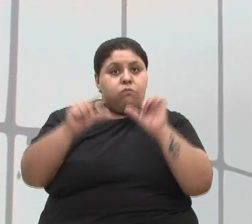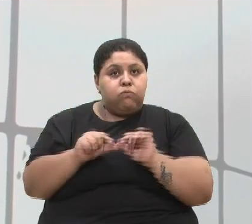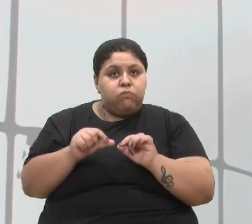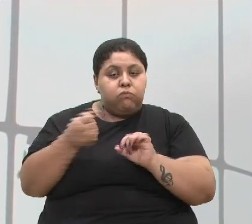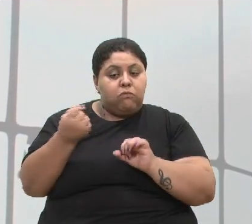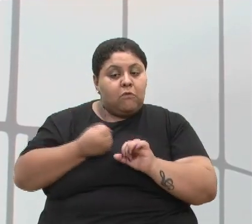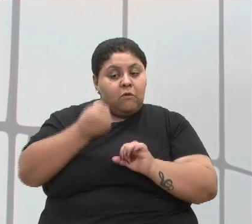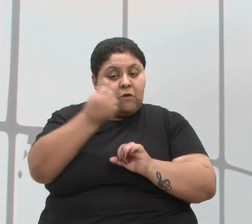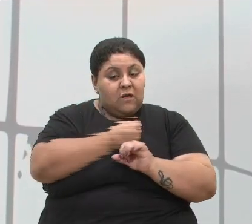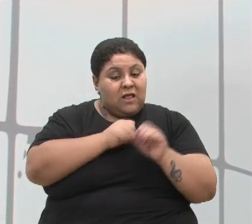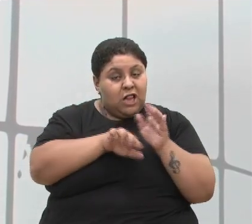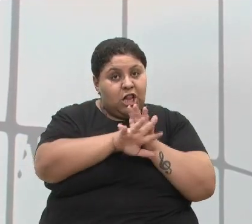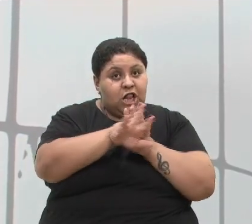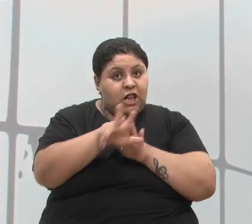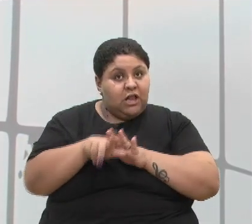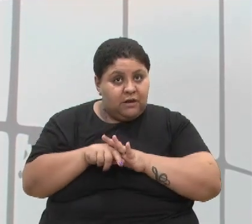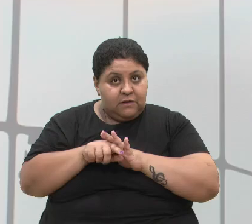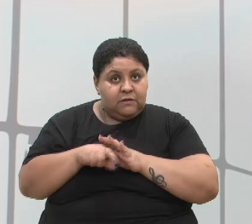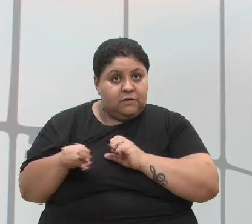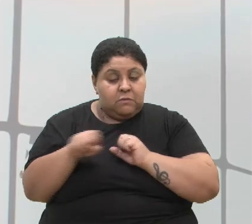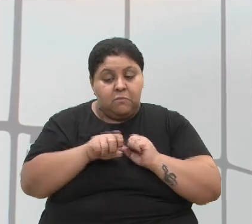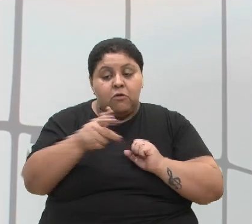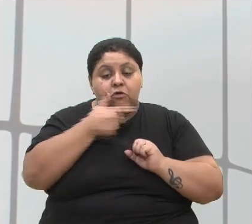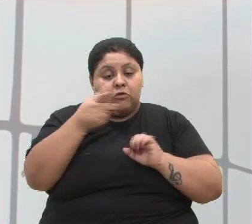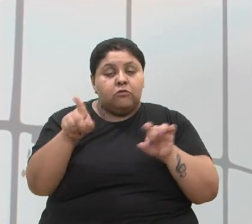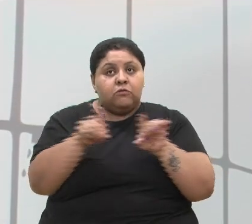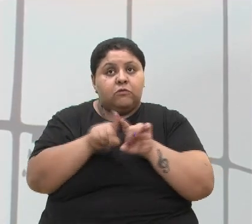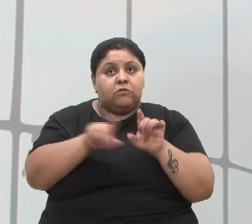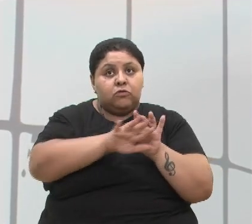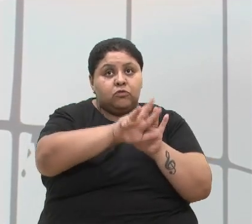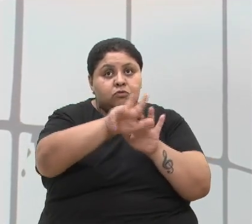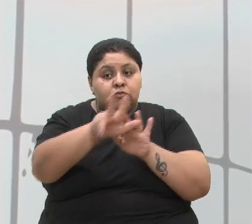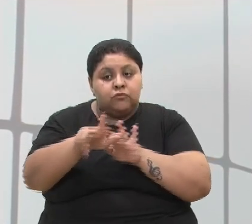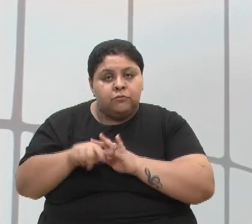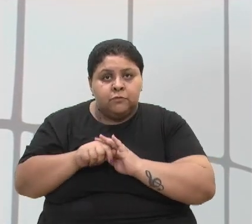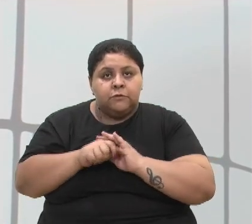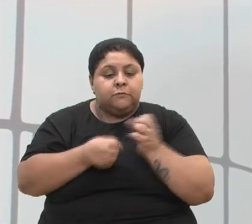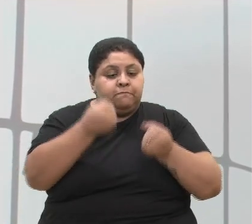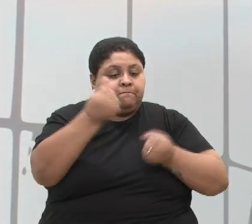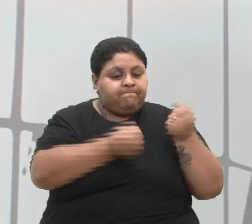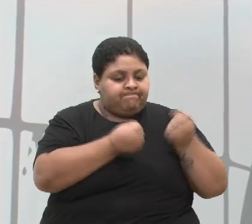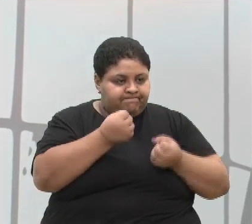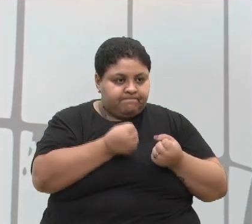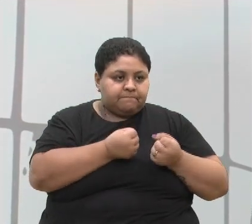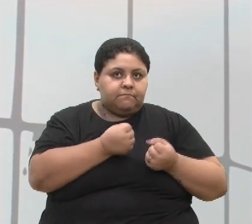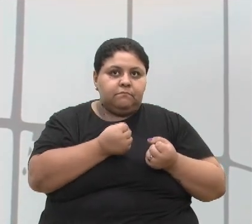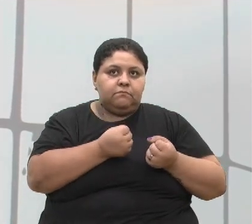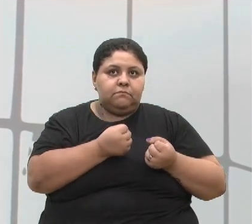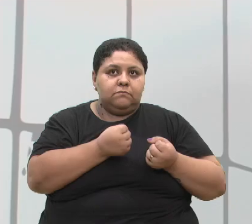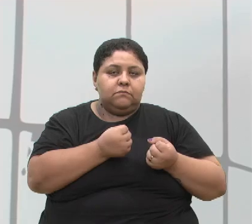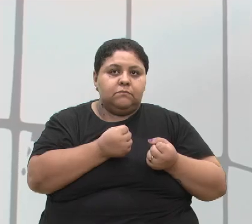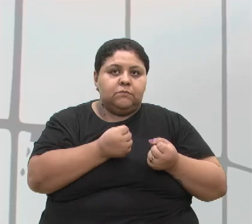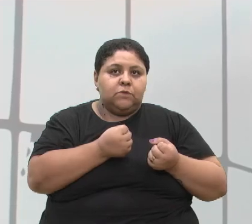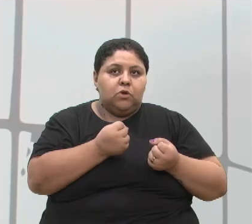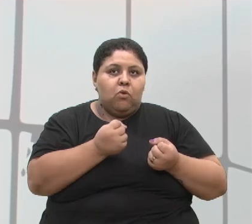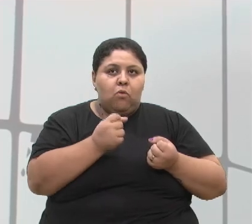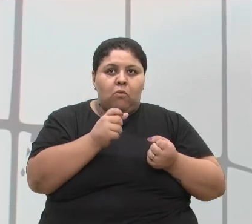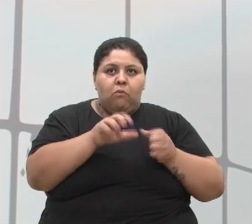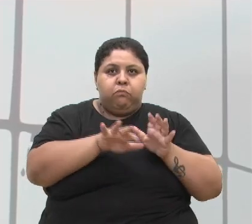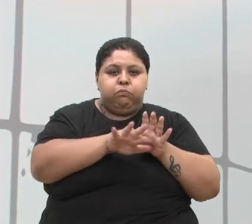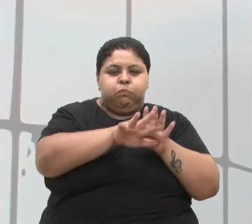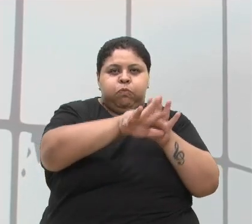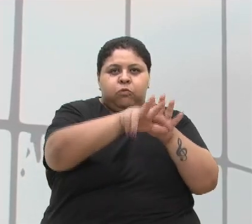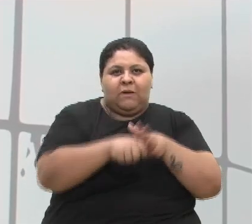índices de criminalidade. A gente pode ressaltar aqui o roubo, né, o roubo de veículos, né, o assalto, aquele, né, roubo à